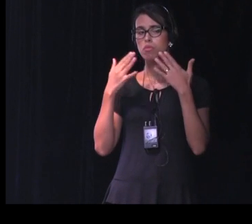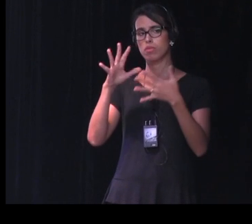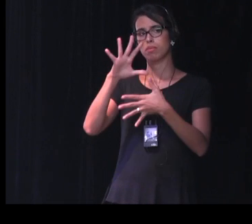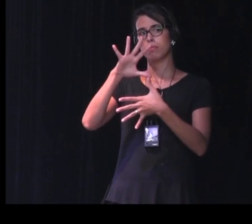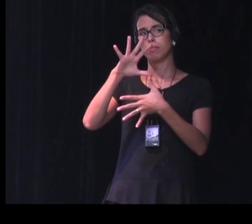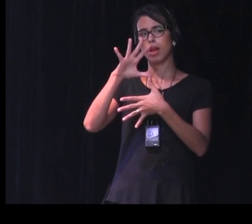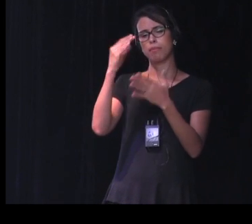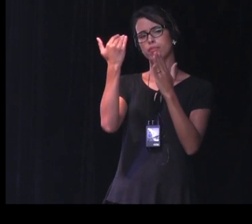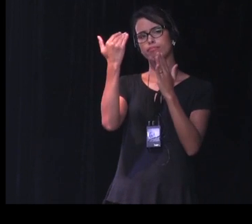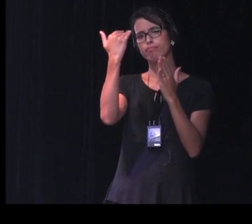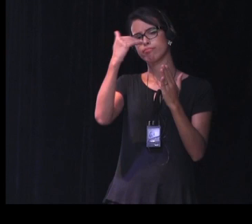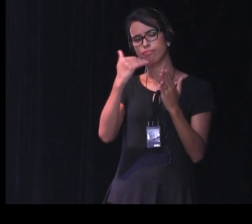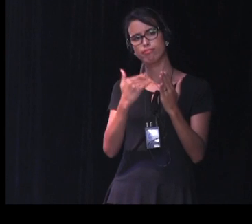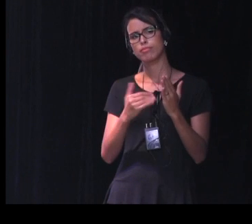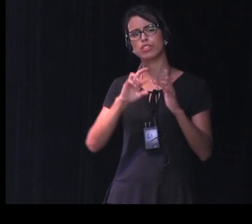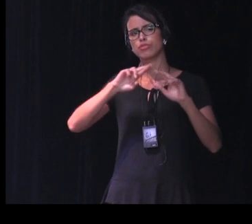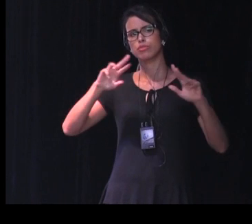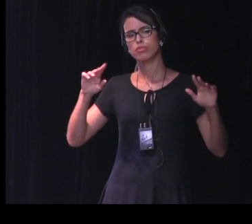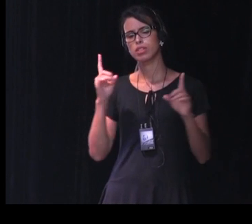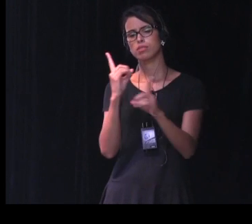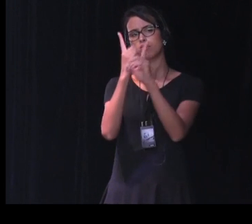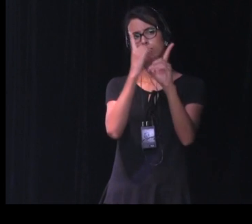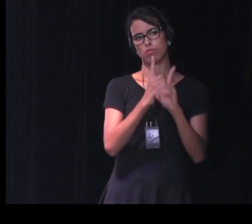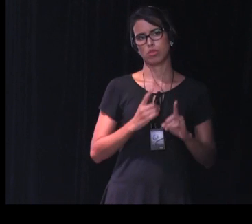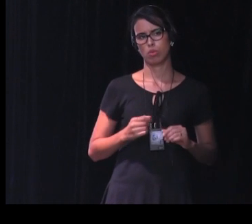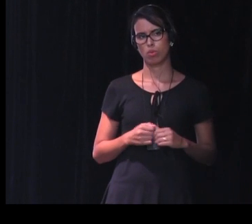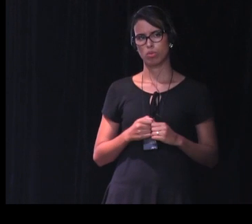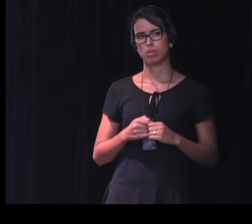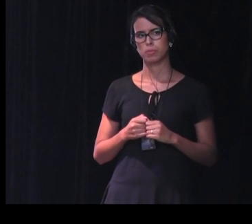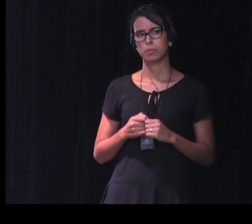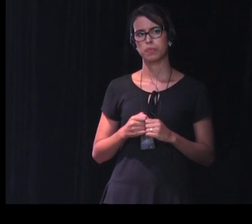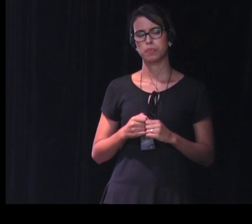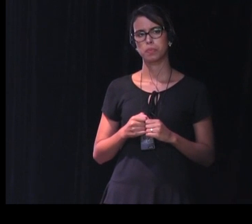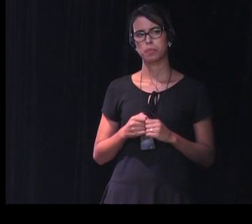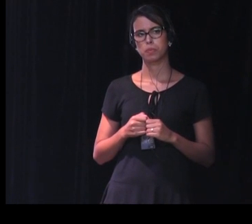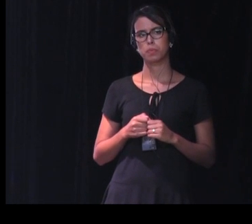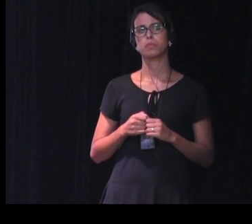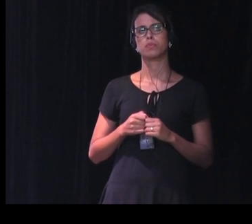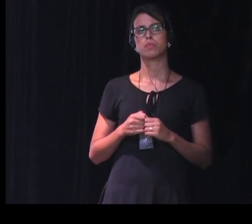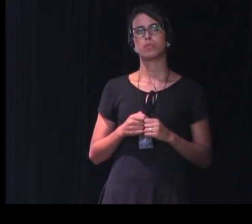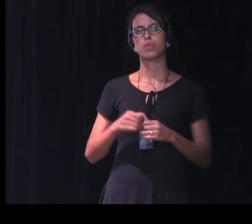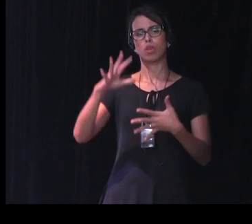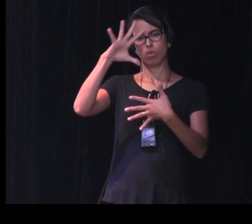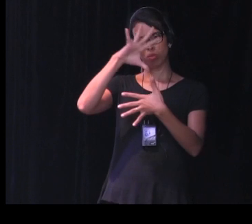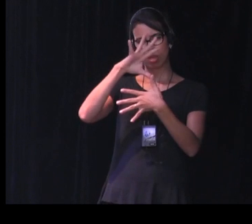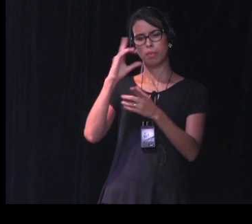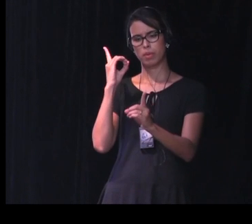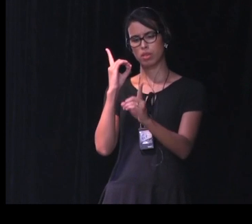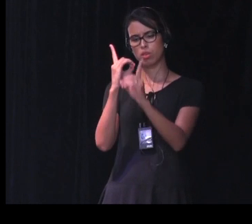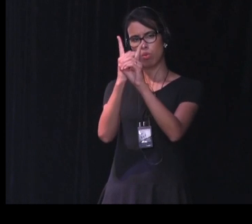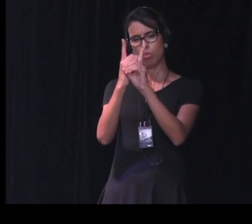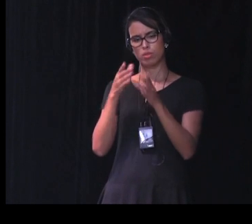Muito bem, então nós vamos mapear uma série de coisas que nos interessam. Vamos ver quais são